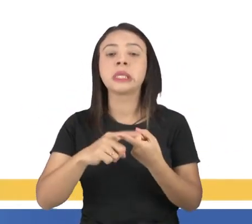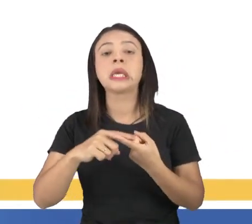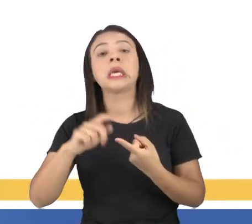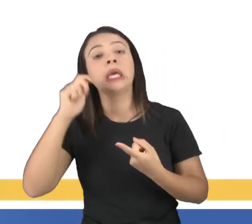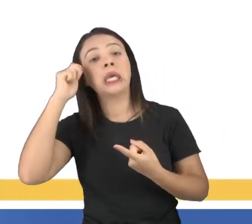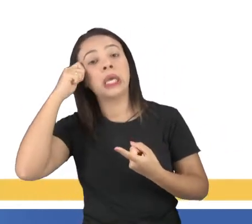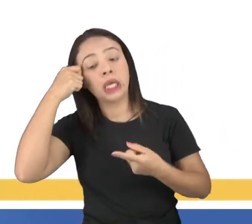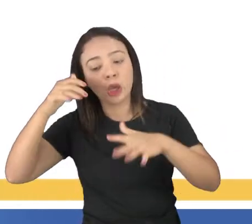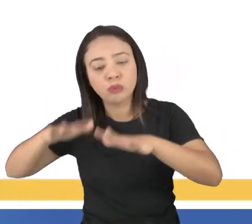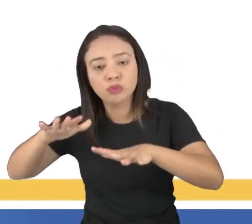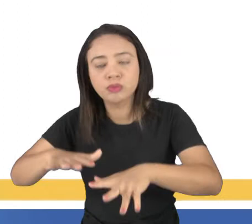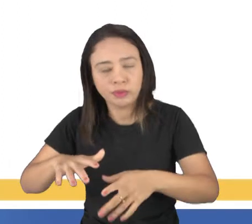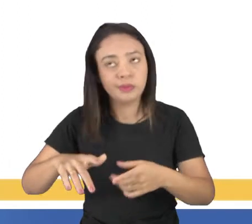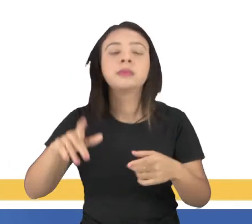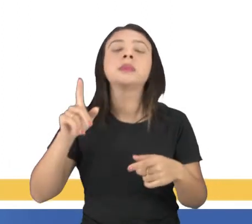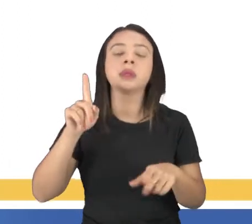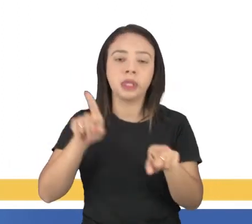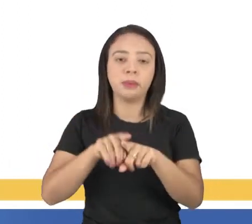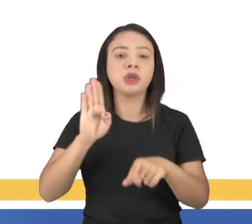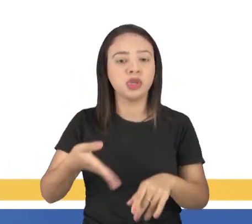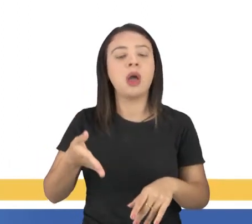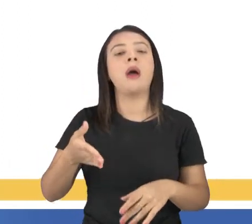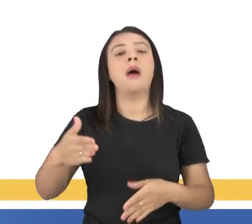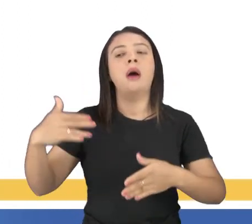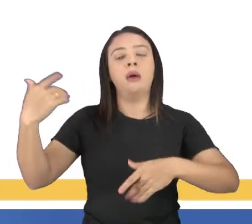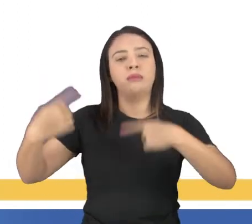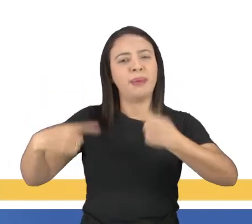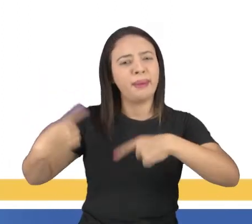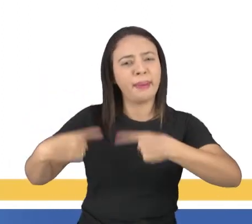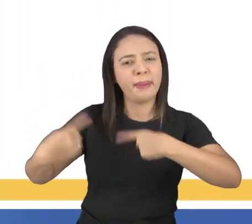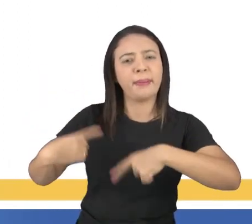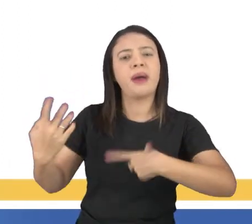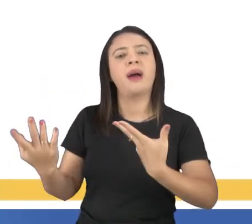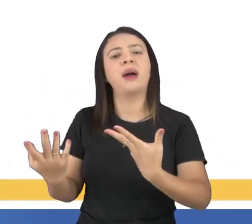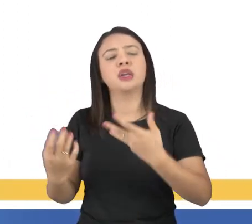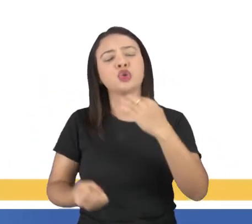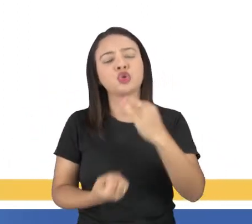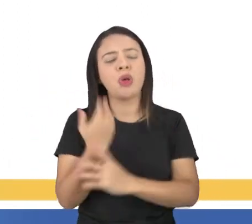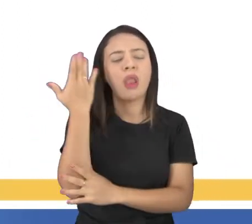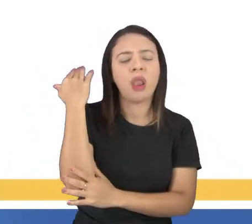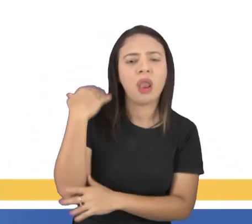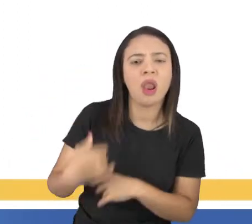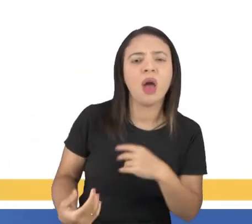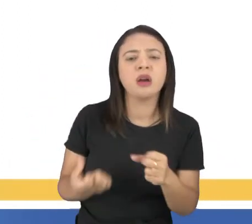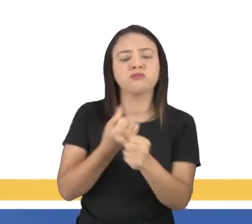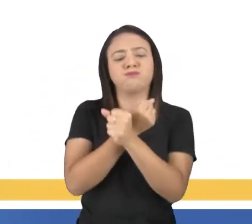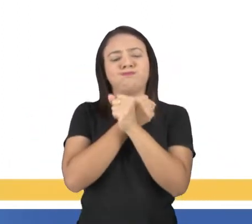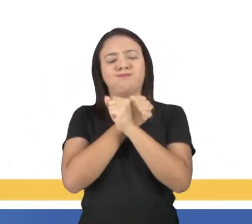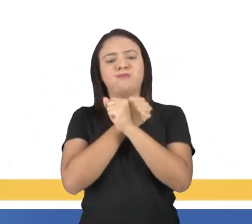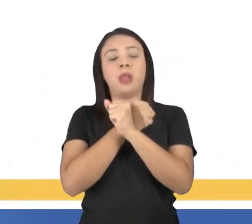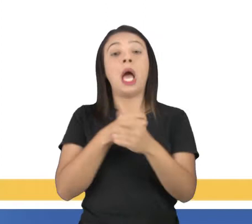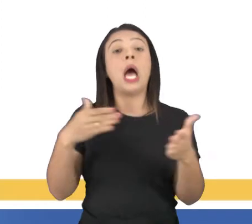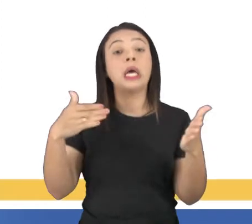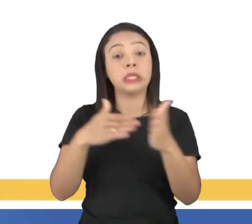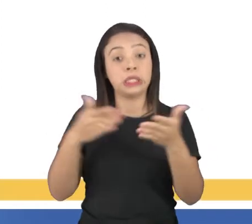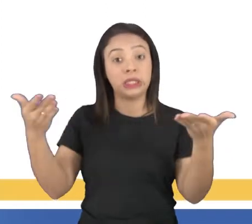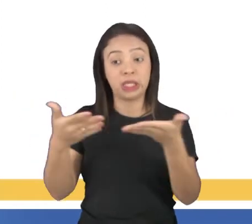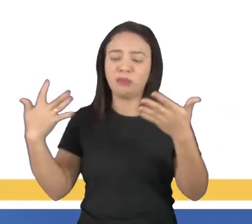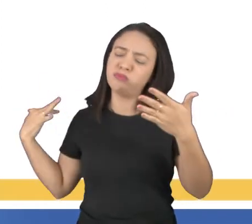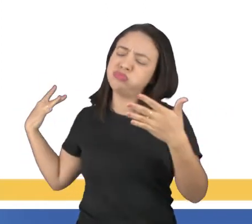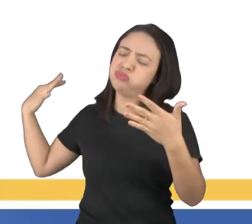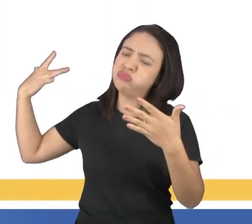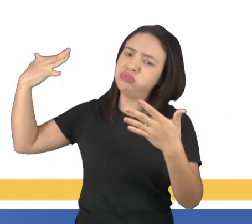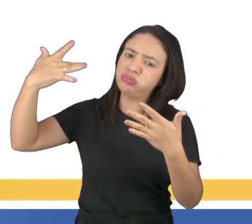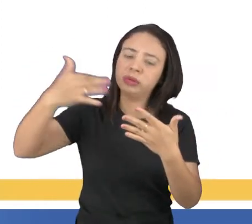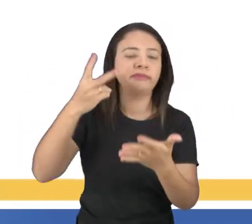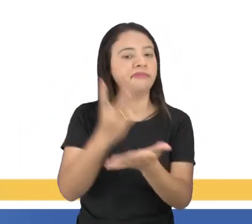negro, que a gente já discutiu, que surge desde lá do período da escravidão e vem até os dias atuais e vai se perpetuar ainda